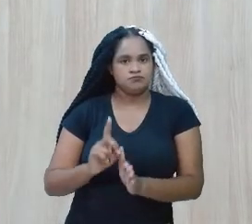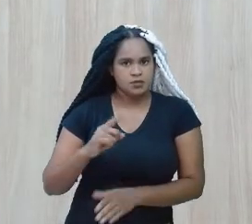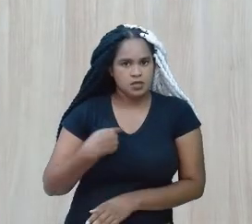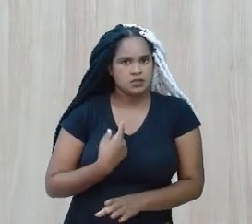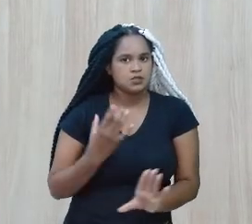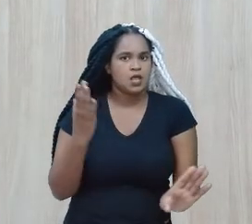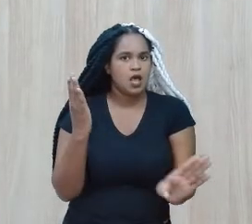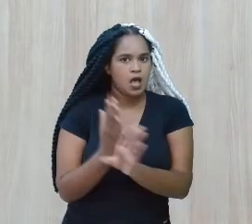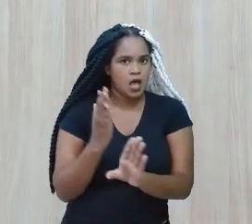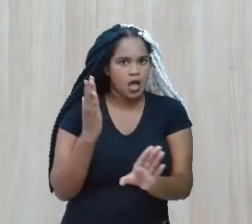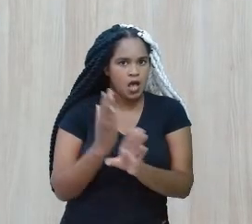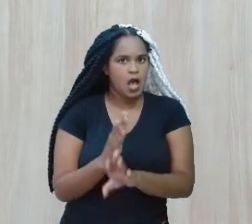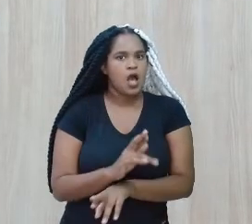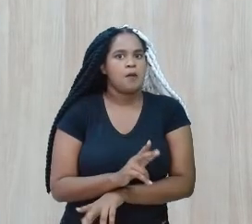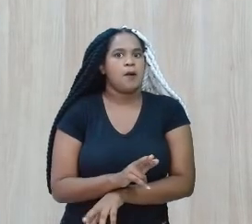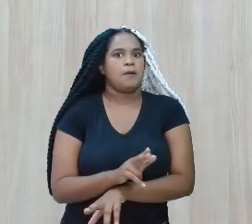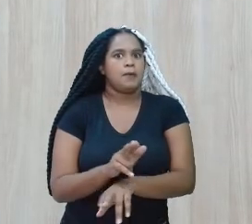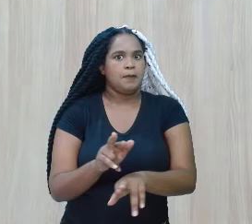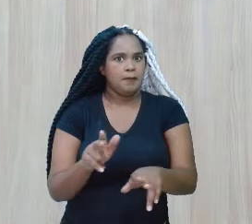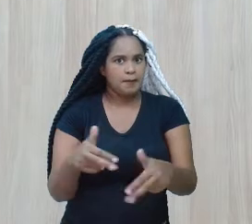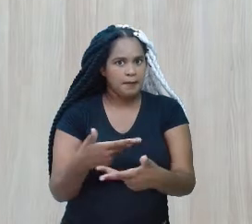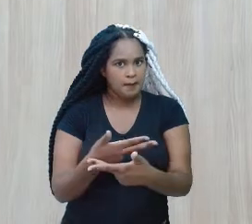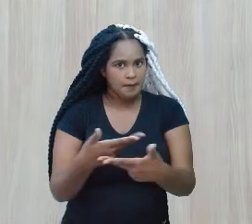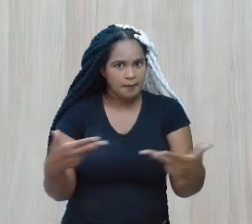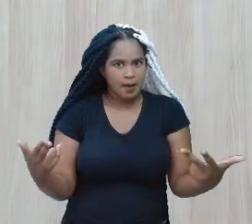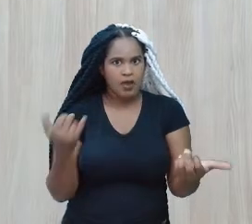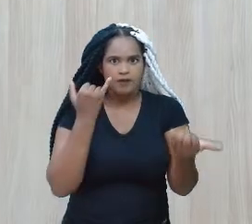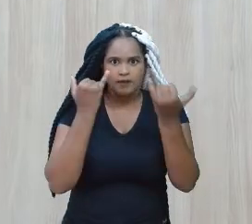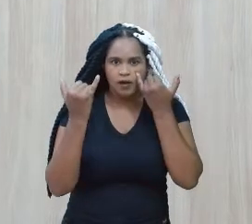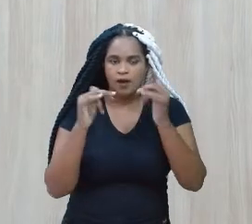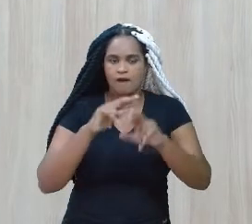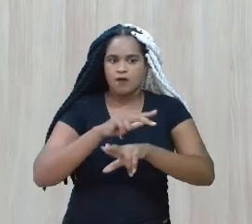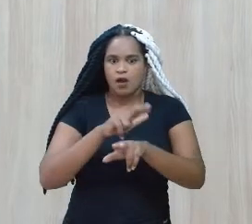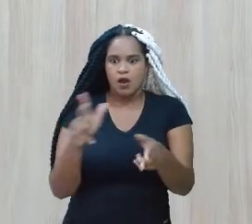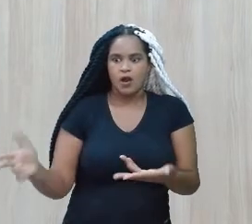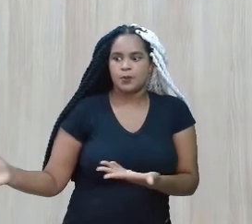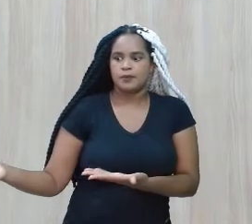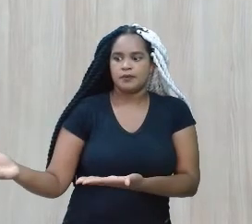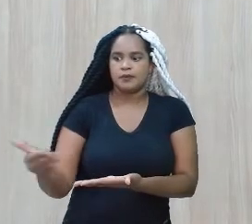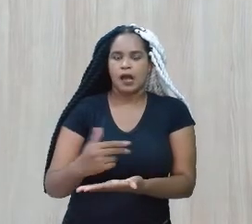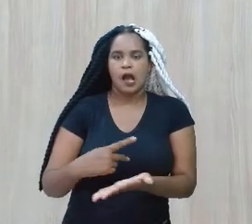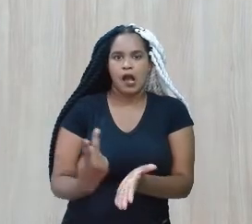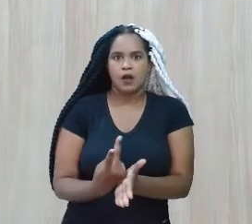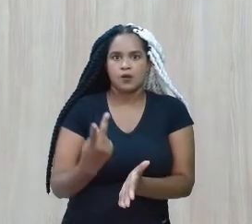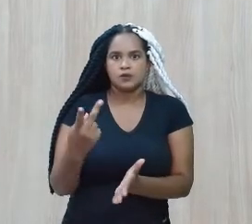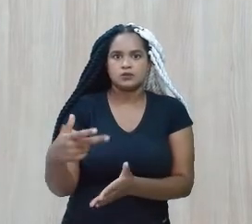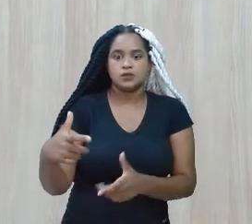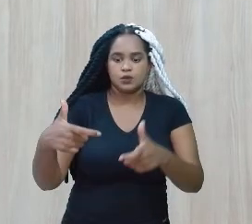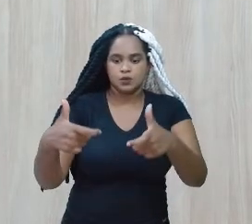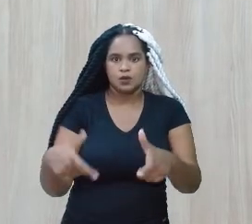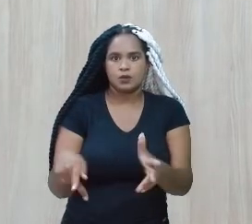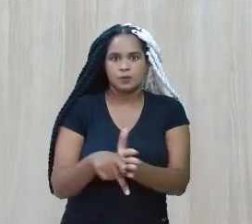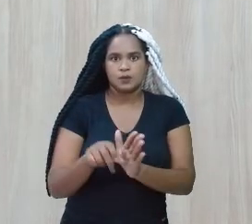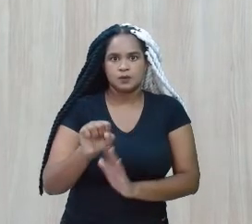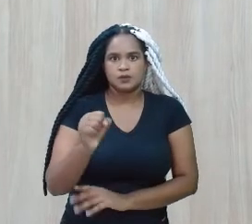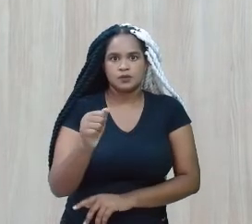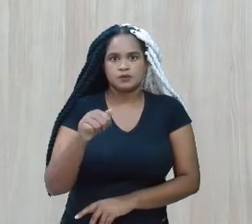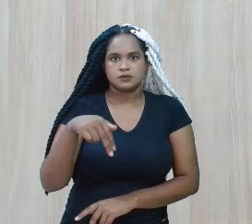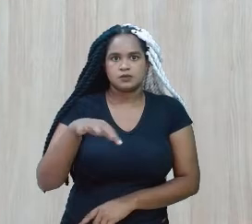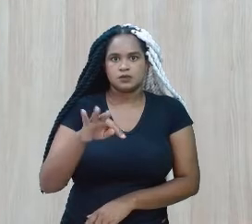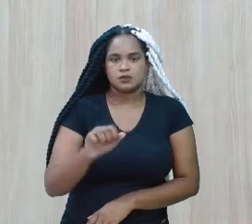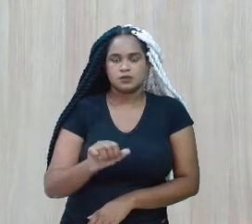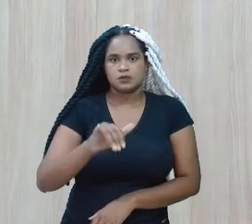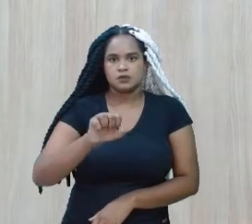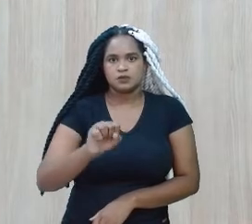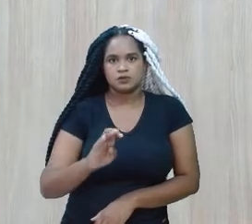vamos descobrir tantas coisas, teremos tantas informações de acontecimentos que houve dentro do